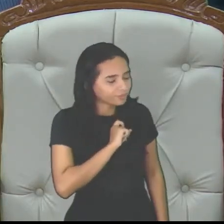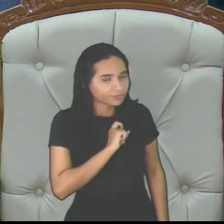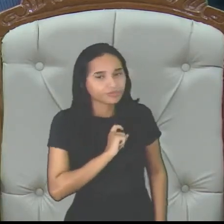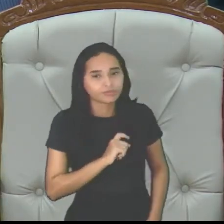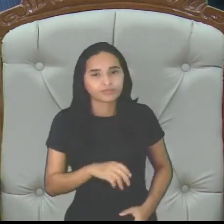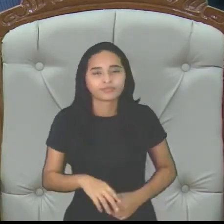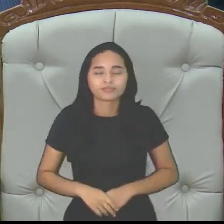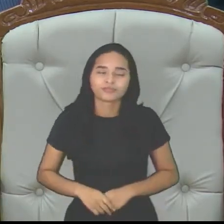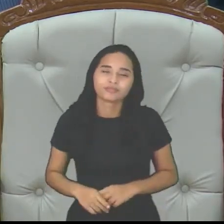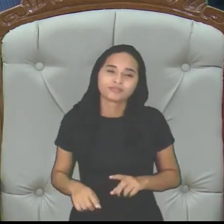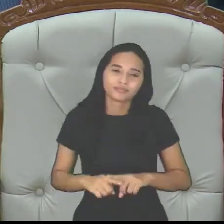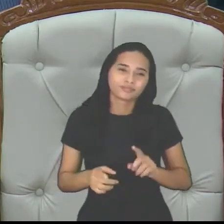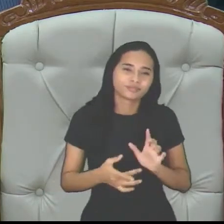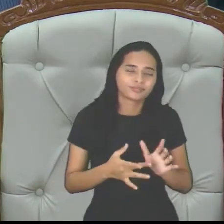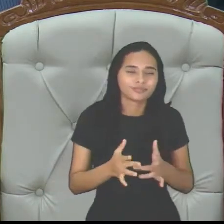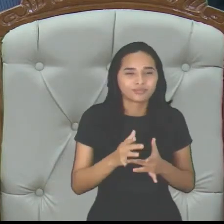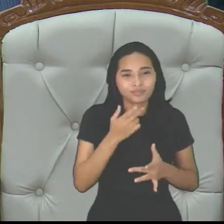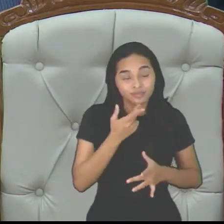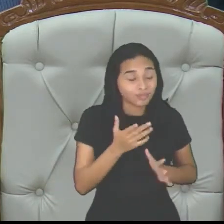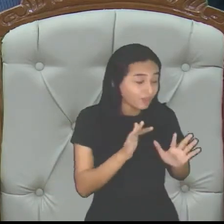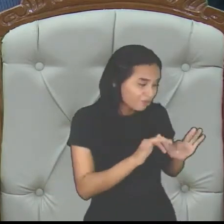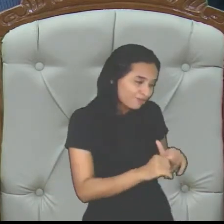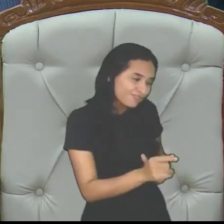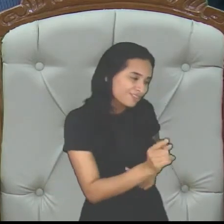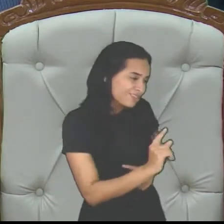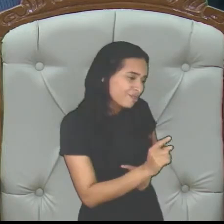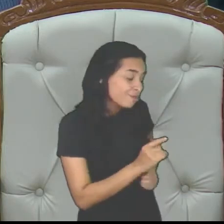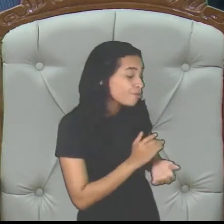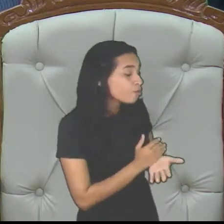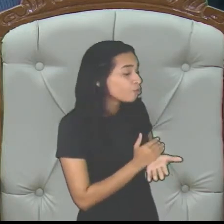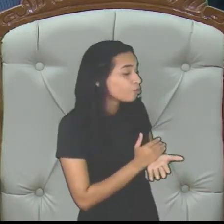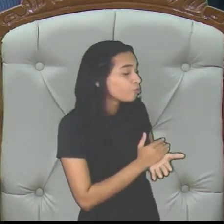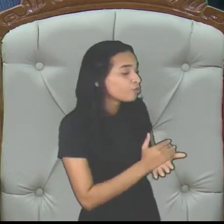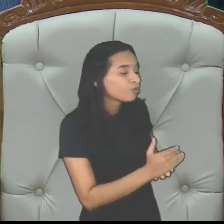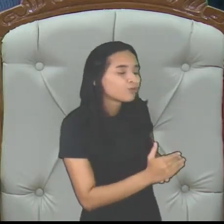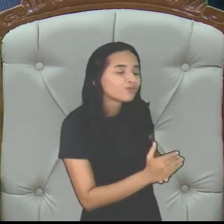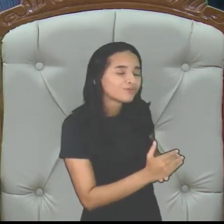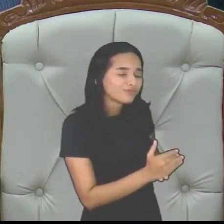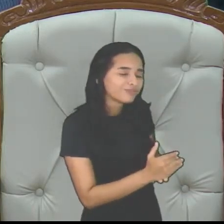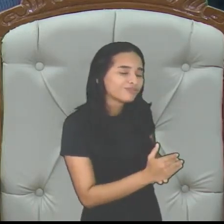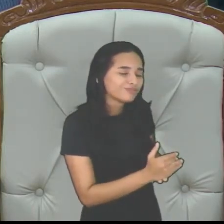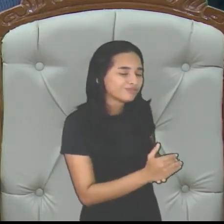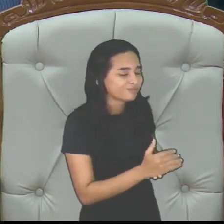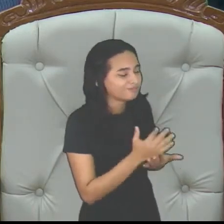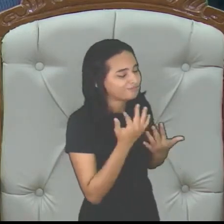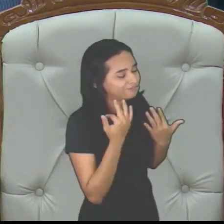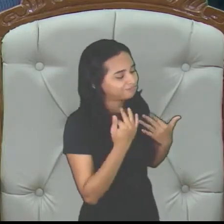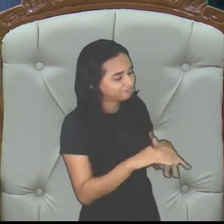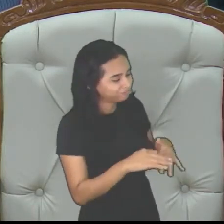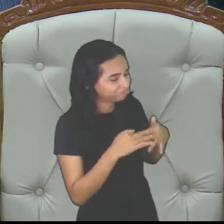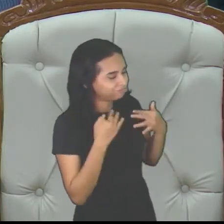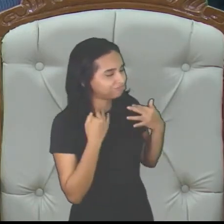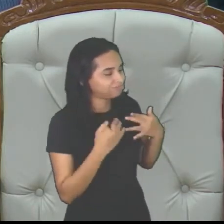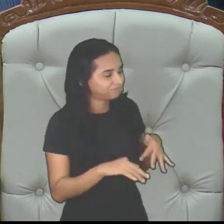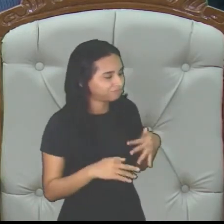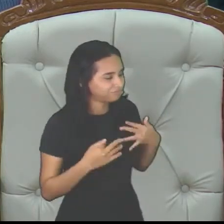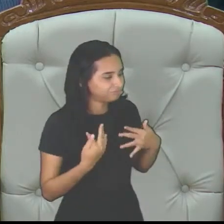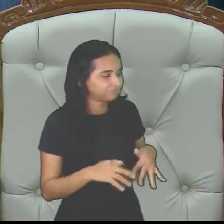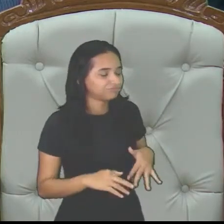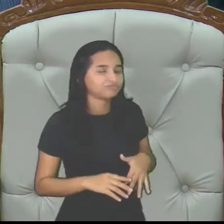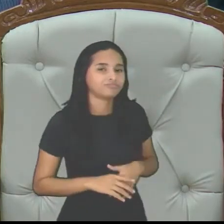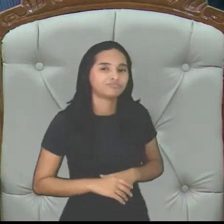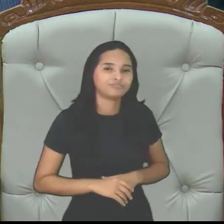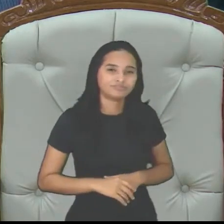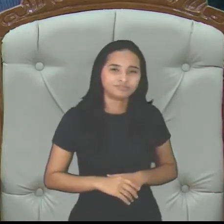Mas Jesus disse, não é o fim, é o princípio das dores.